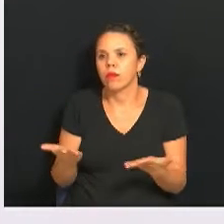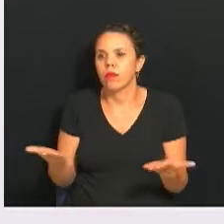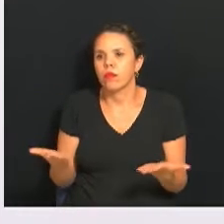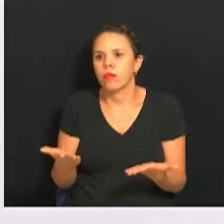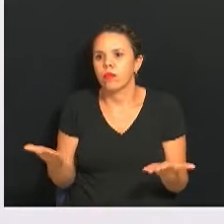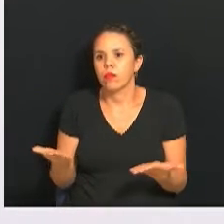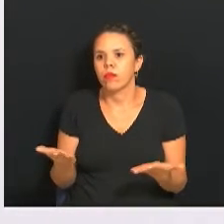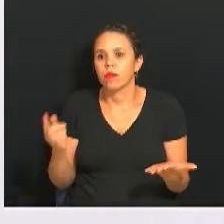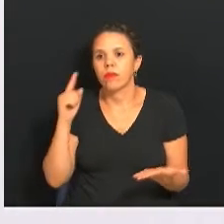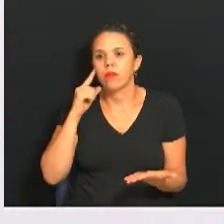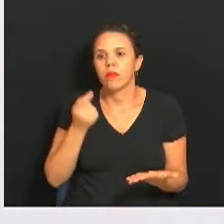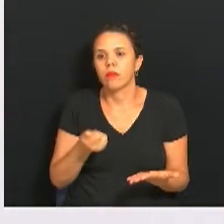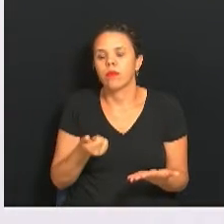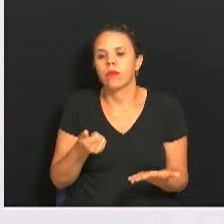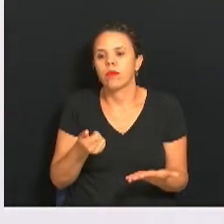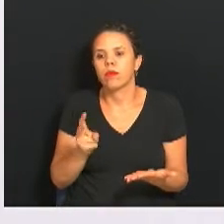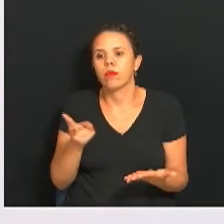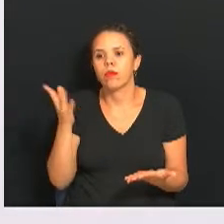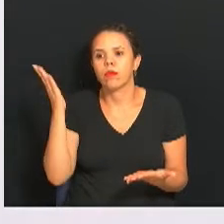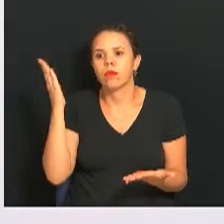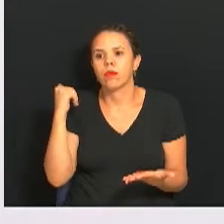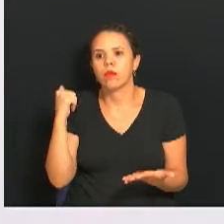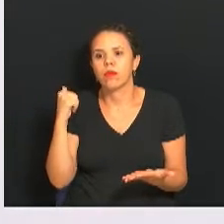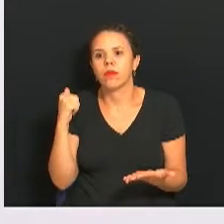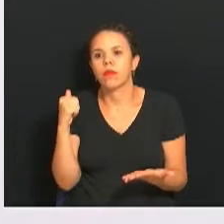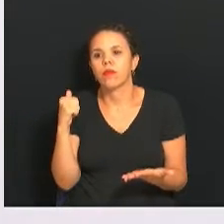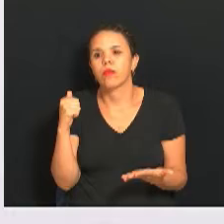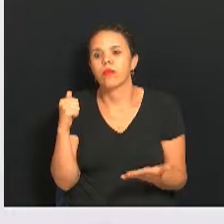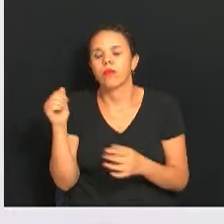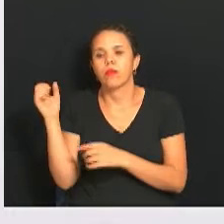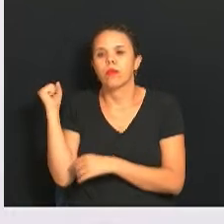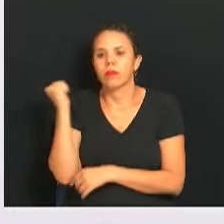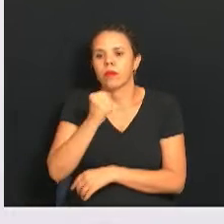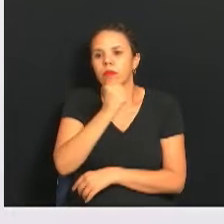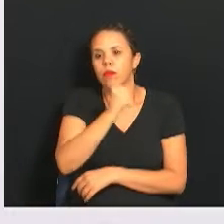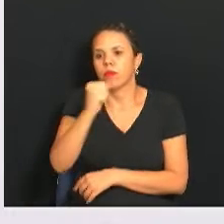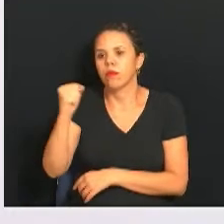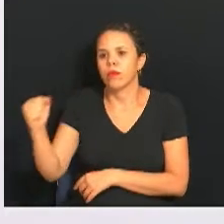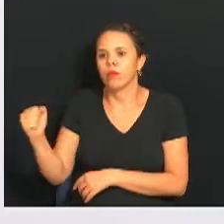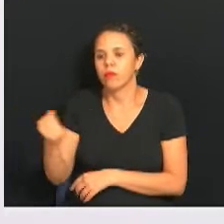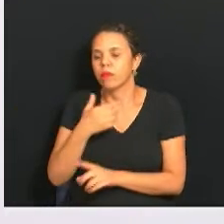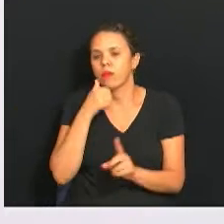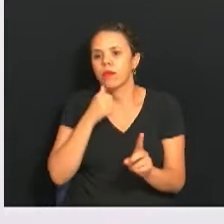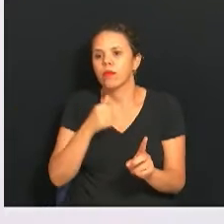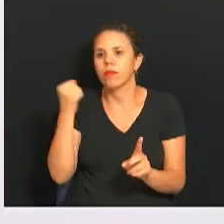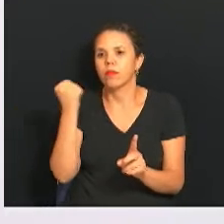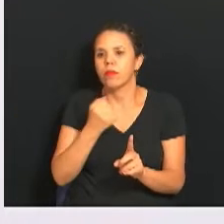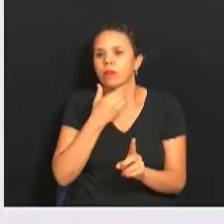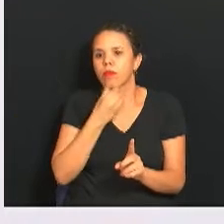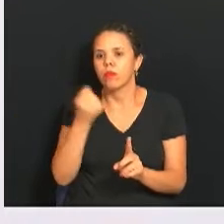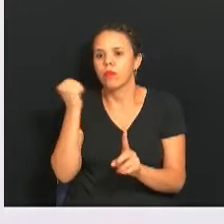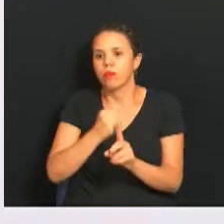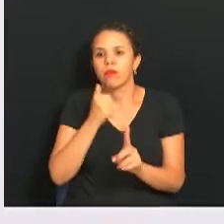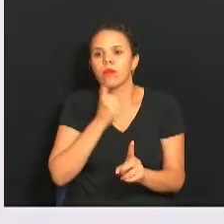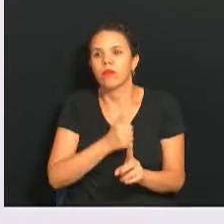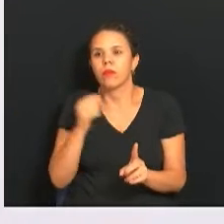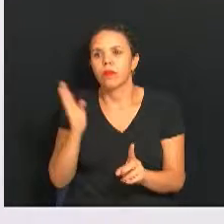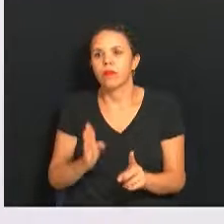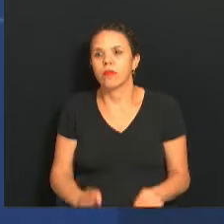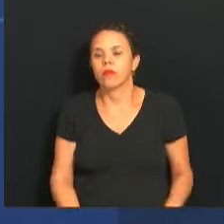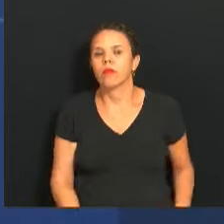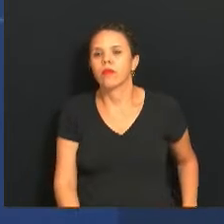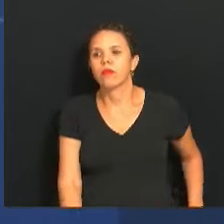dia que quase todos os dias a gente fica sabendo dos assassinatos ou feminicídio contra as mulheres em todo o Brasil.